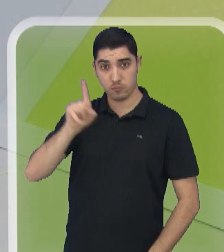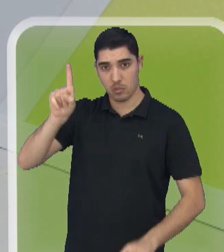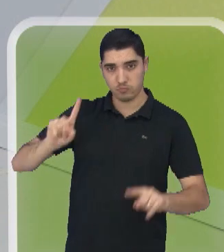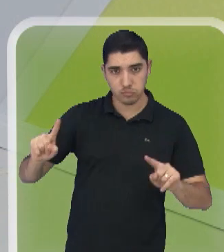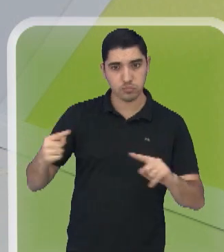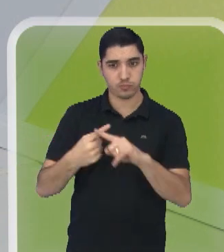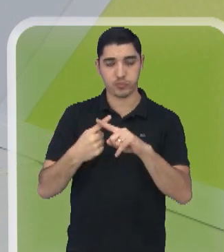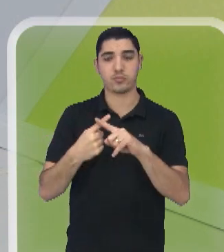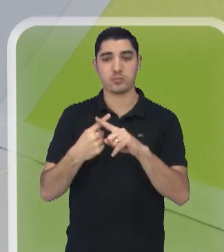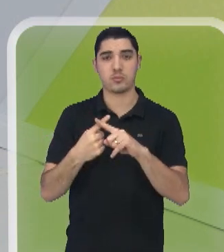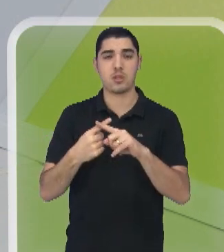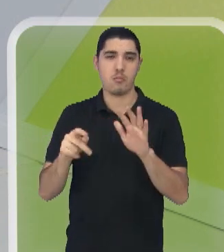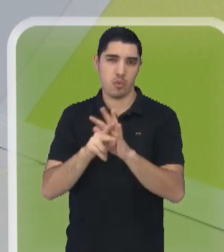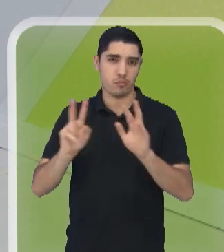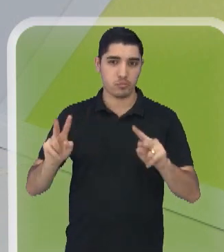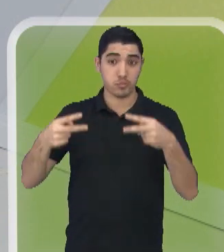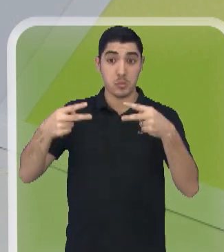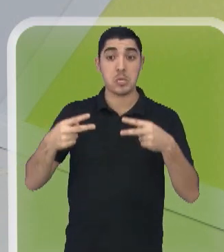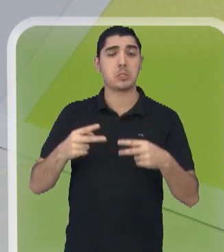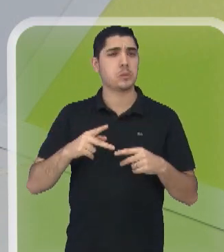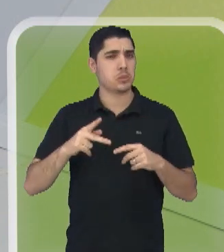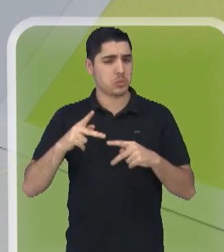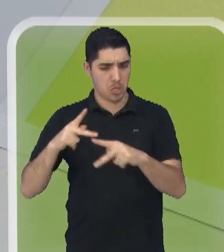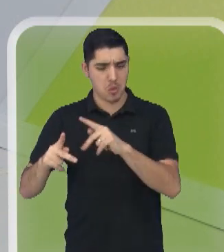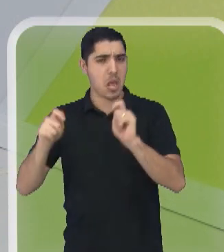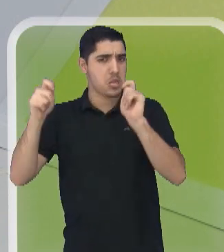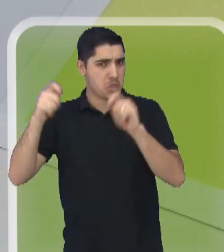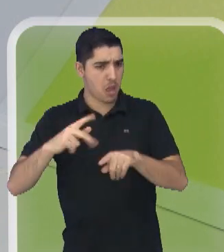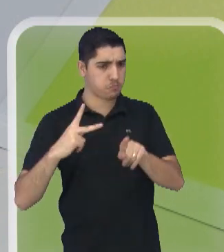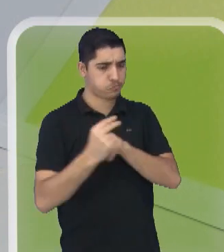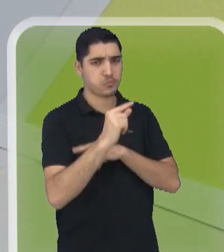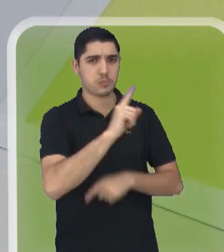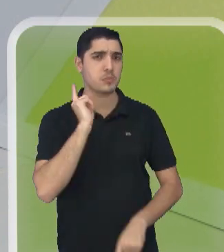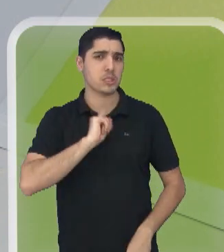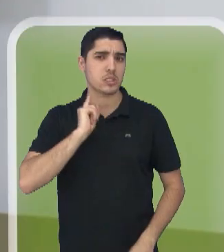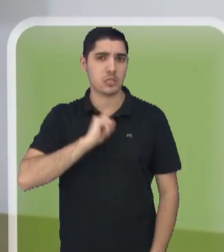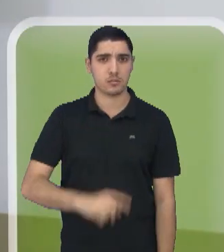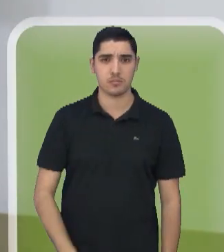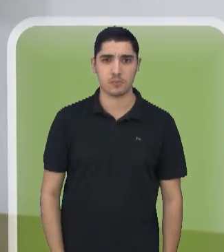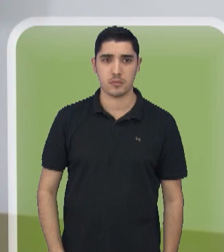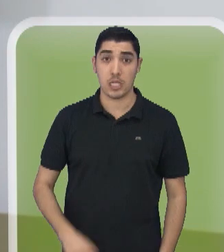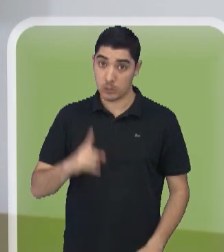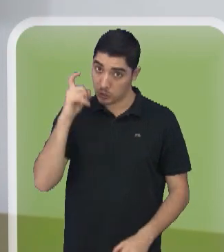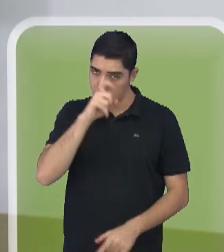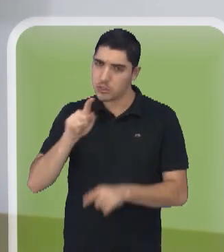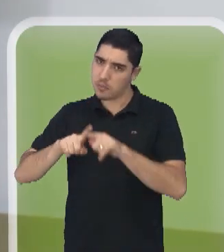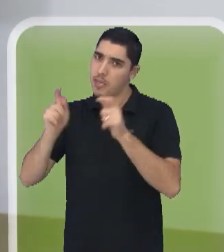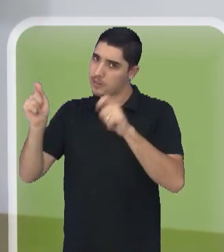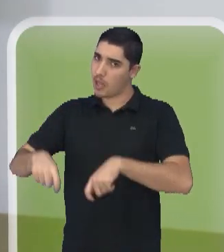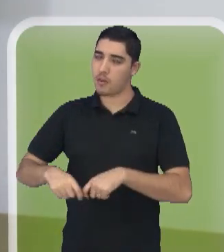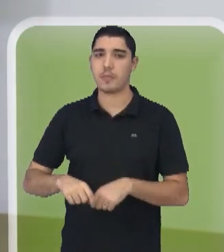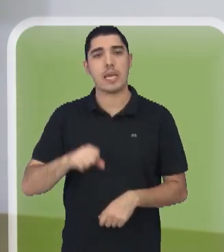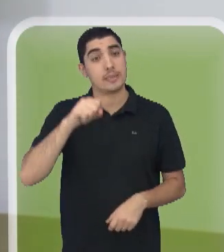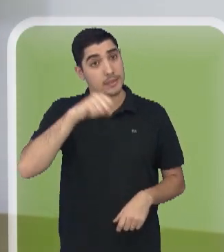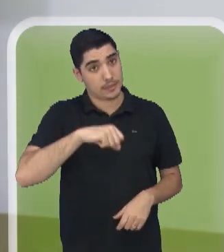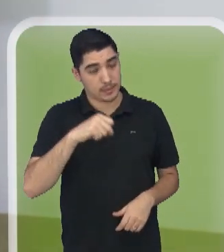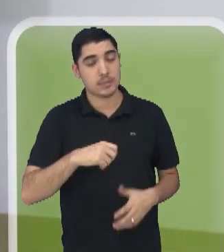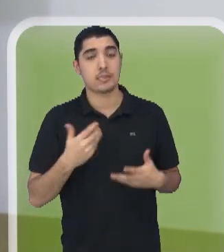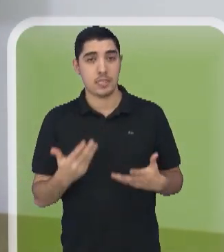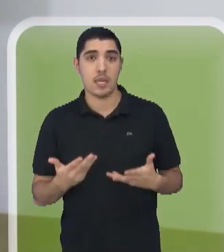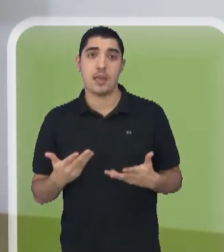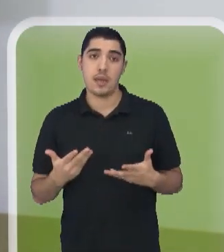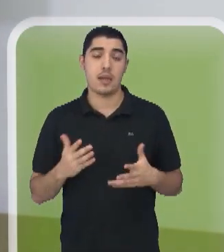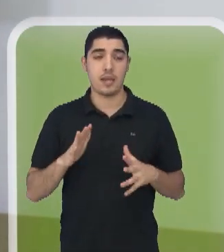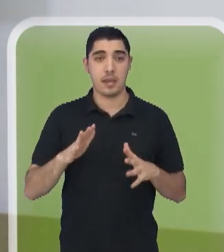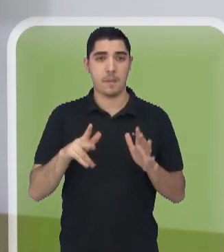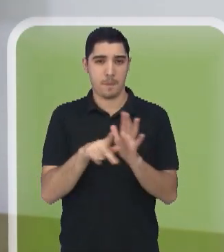jogo da semifinal. O São José tem plenas condições de vencer a equipe do Minas, né, Brunão? É difícil, é, mas tem condição. É, no, na